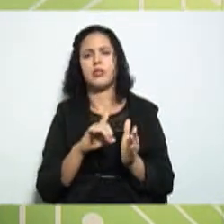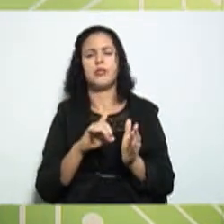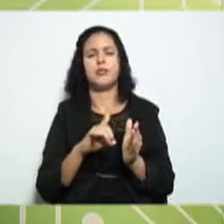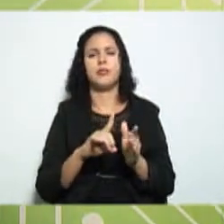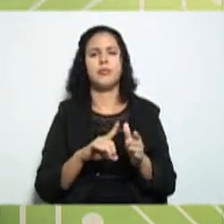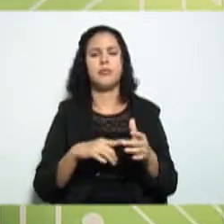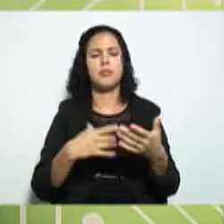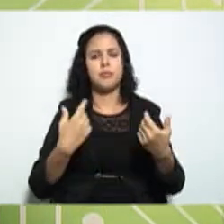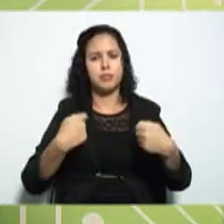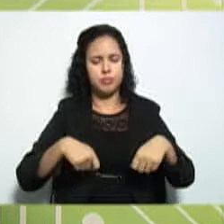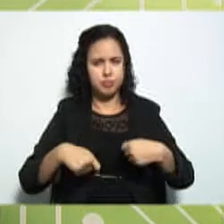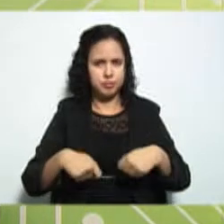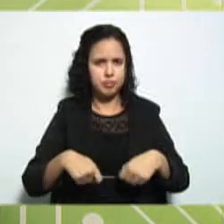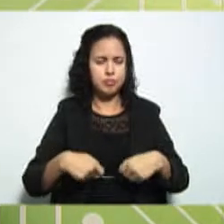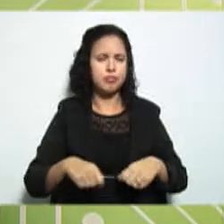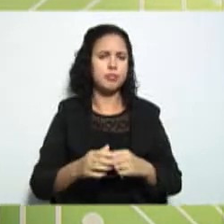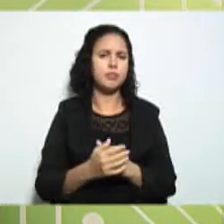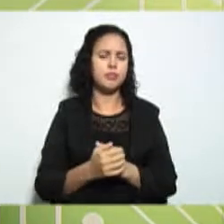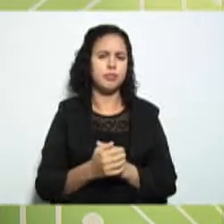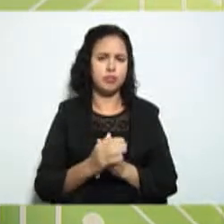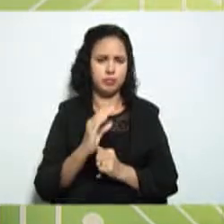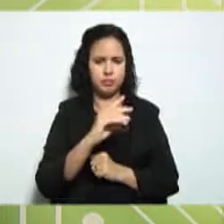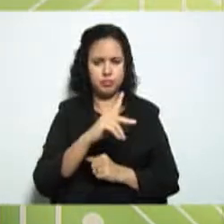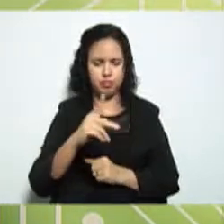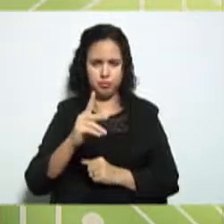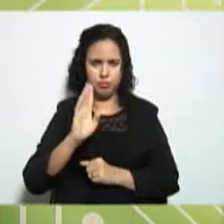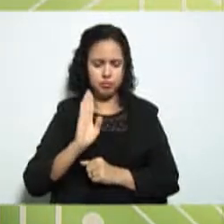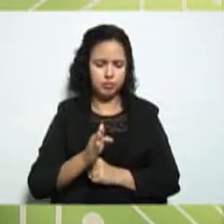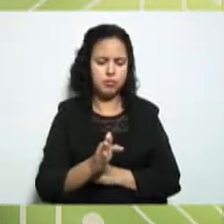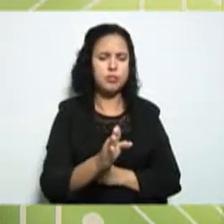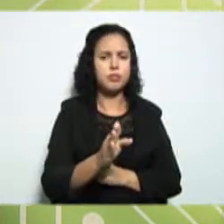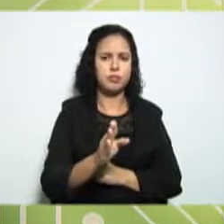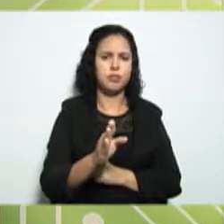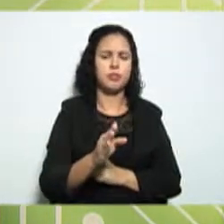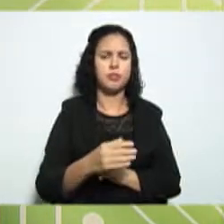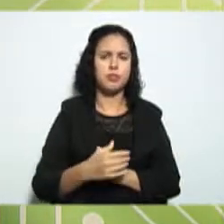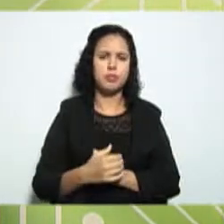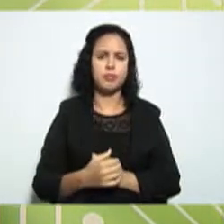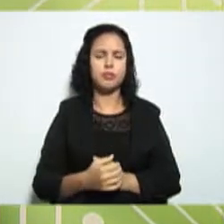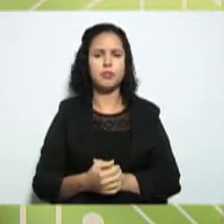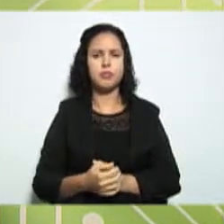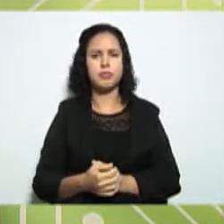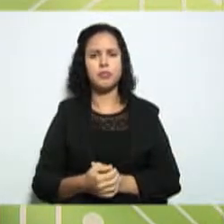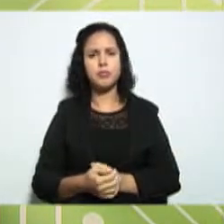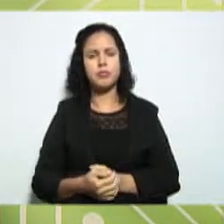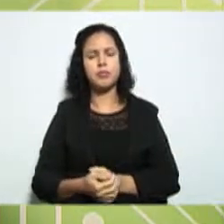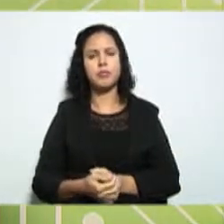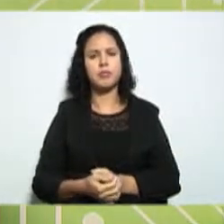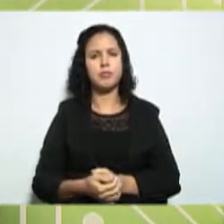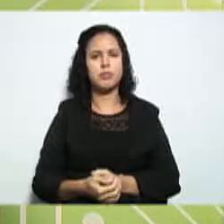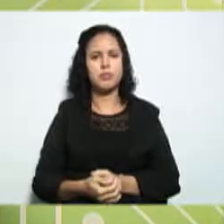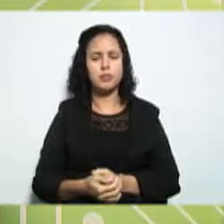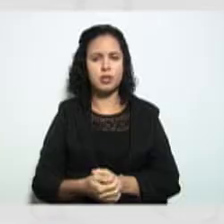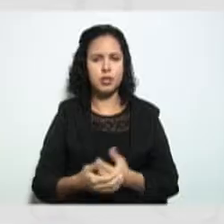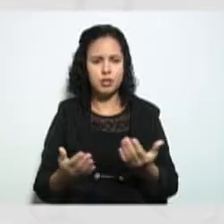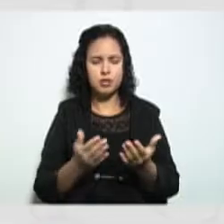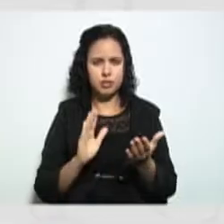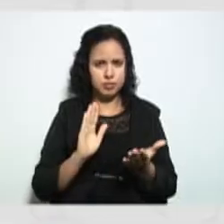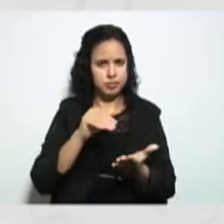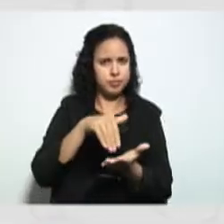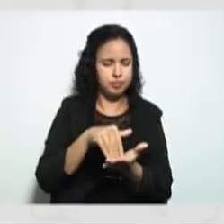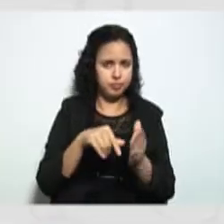atitudes necessárias para a cooperativa seguir no rumo do que foi decidido em assembleia. Tudo bem? Ok. Vamos para a última